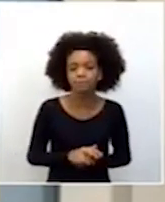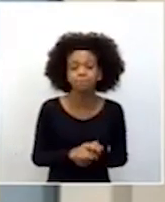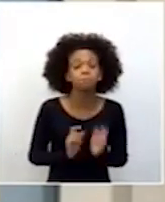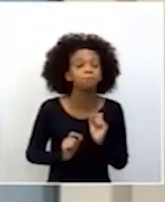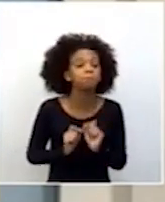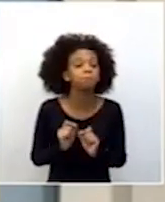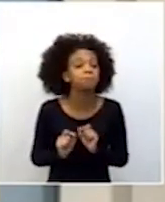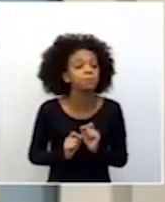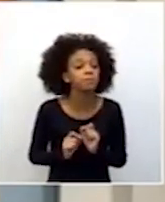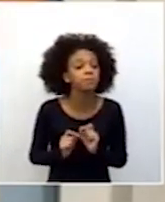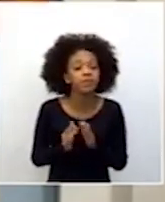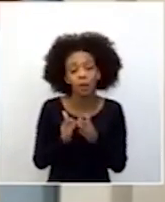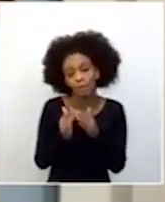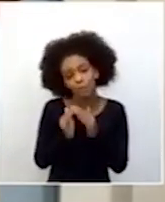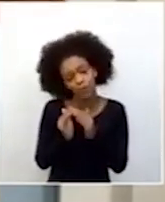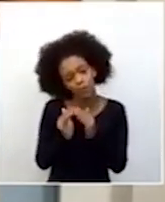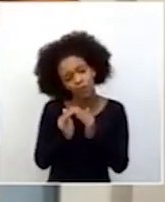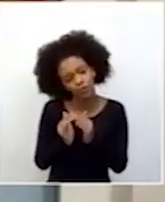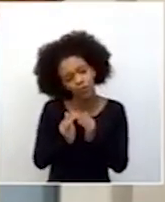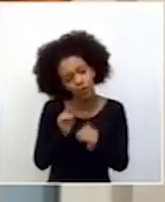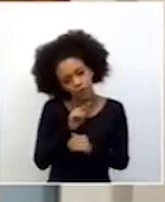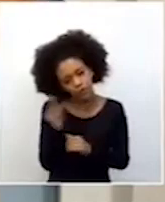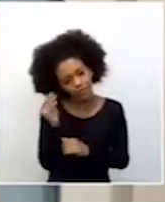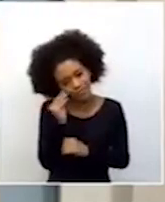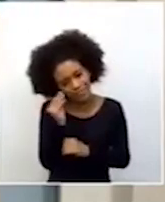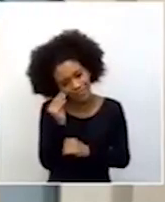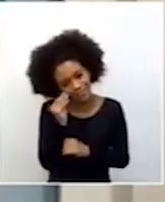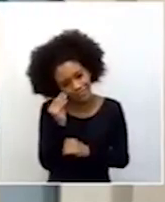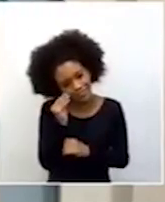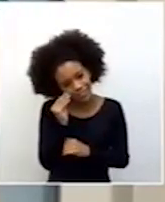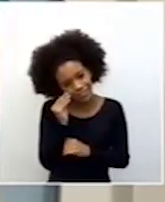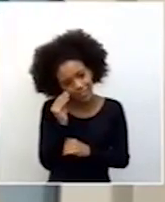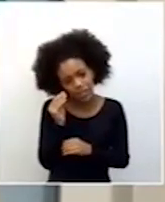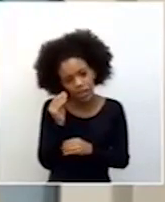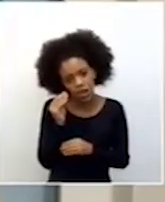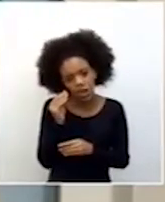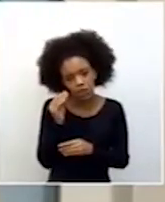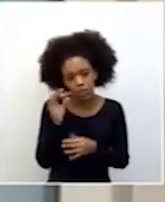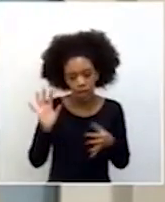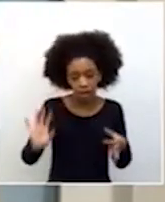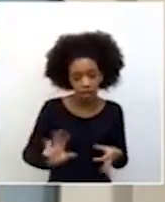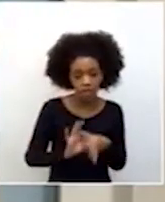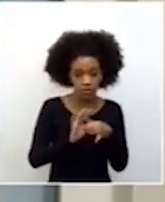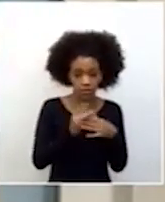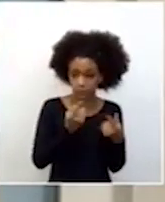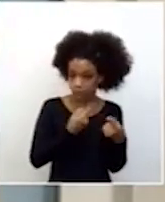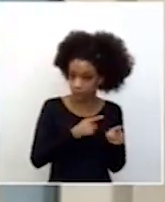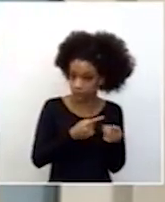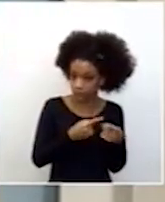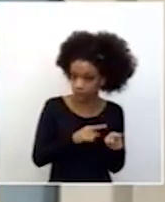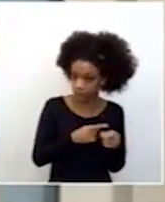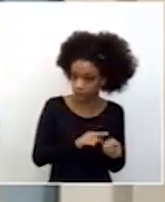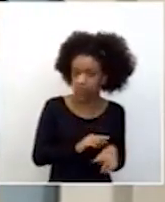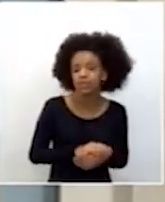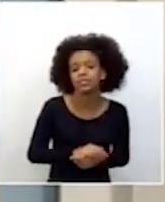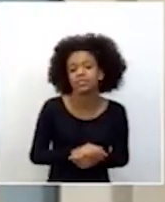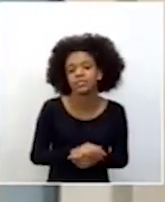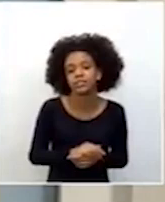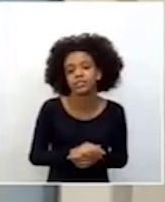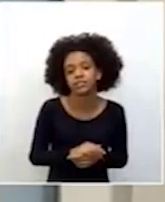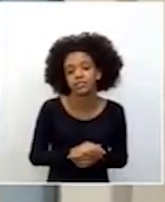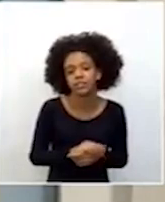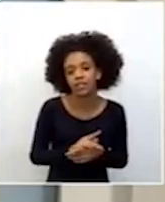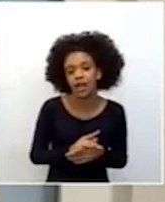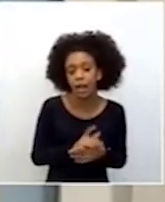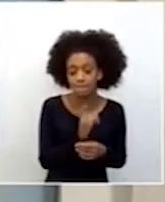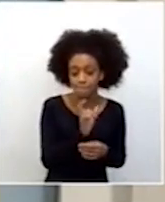Que, por favor, vocês tentem fazer a relação entre ironia dentro